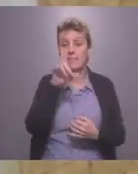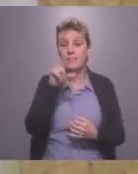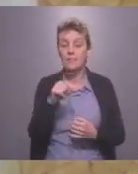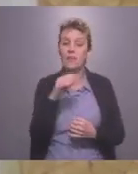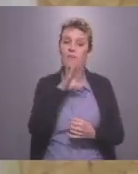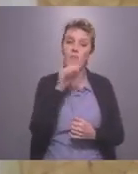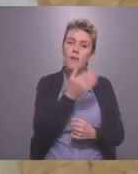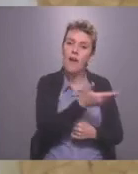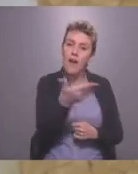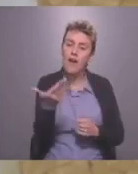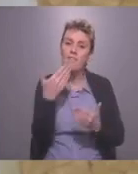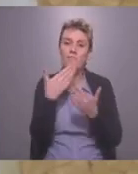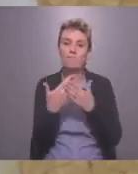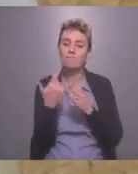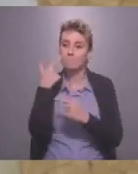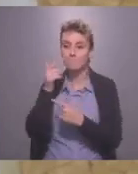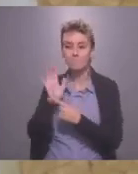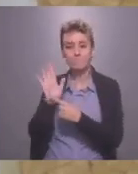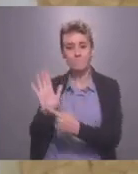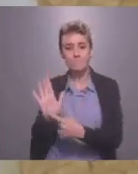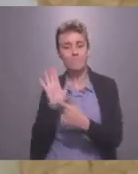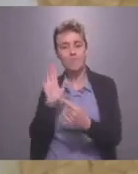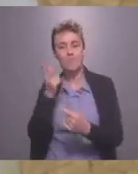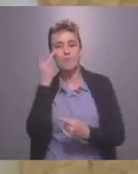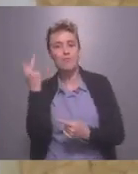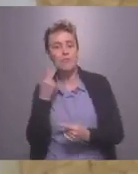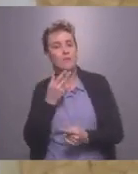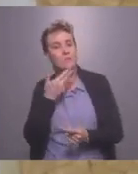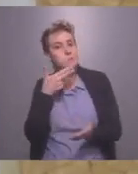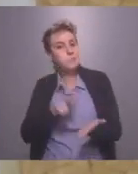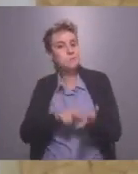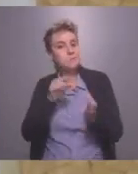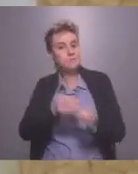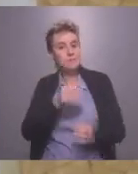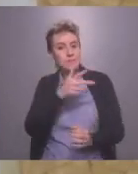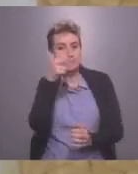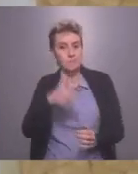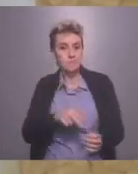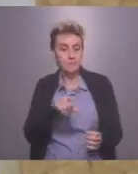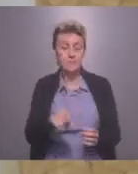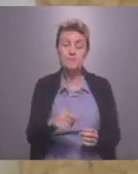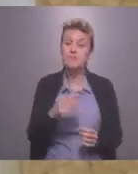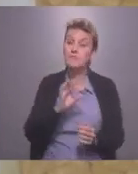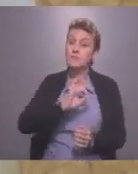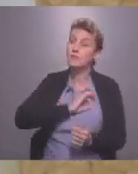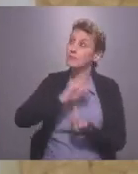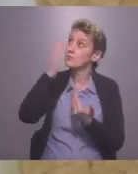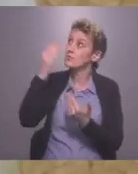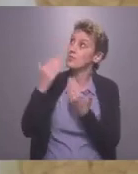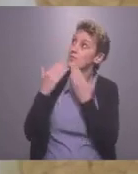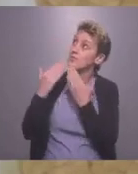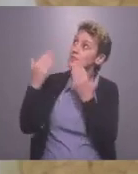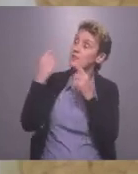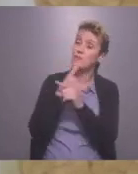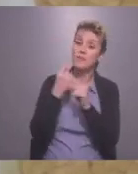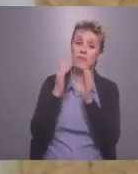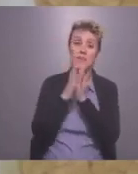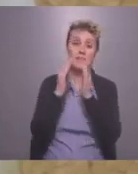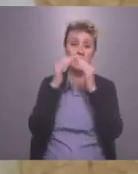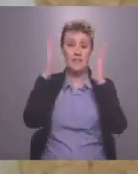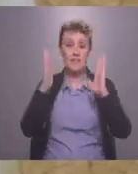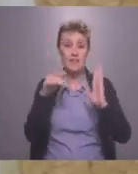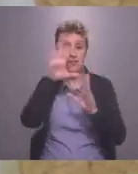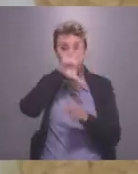exemplo de uma vida honesta. Agradecemos-te, Senhor, por na Igreja nos dares a oportunidade